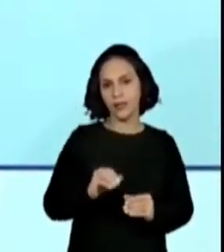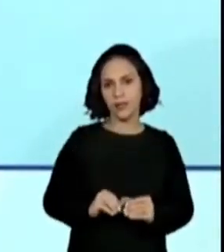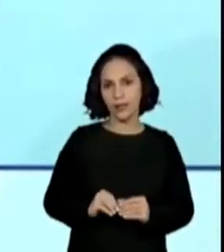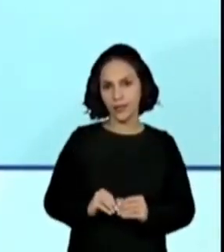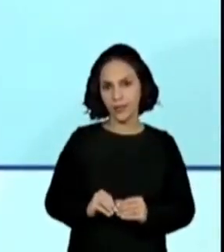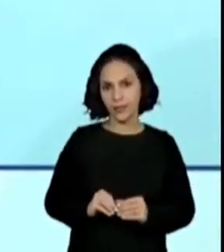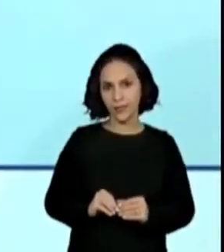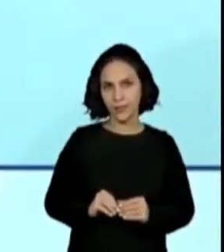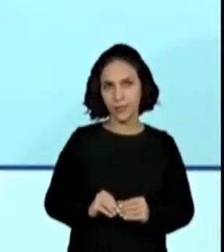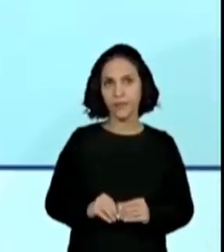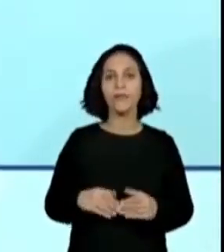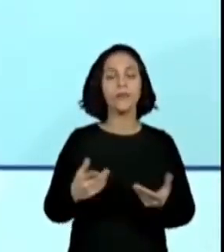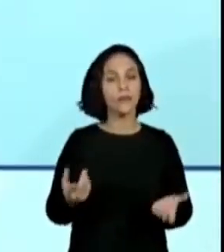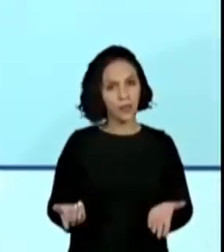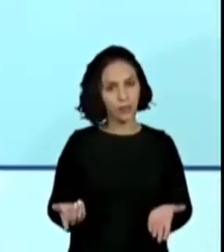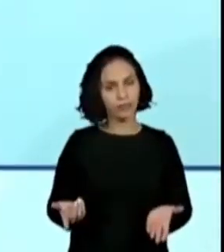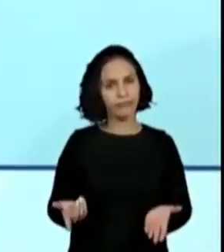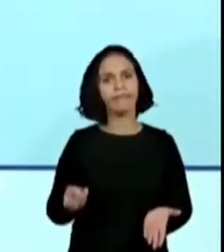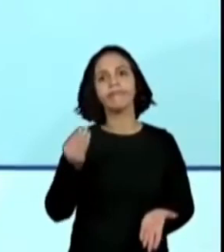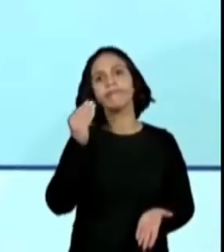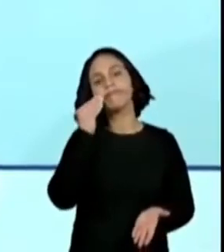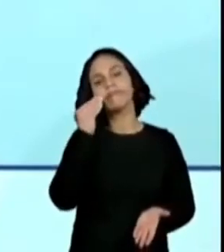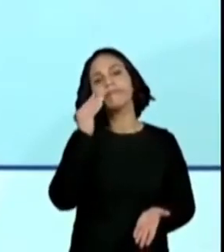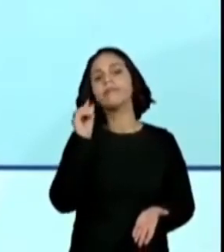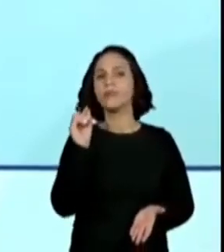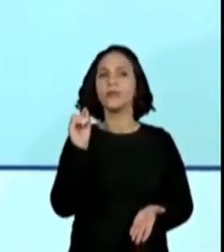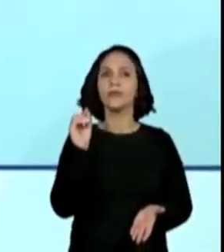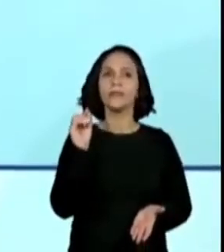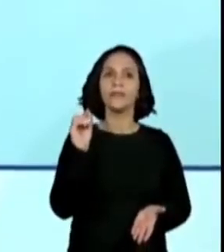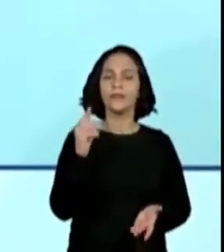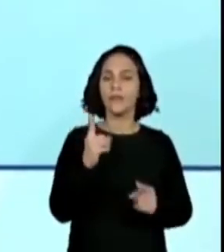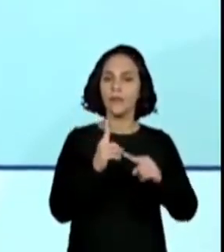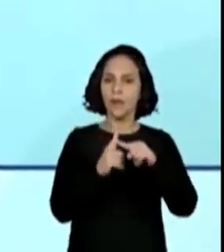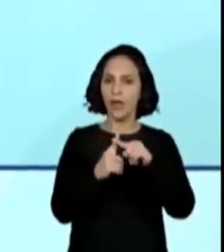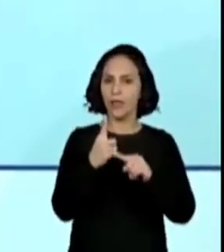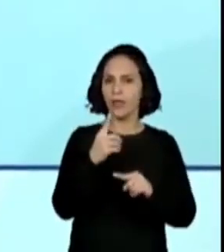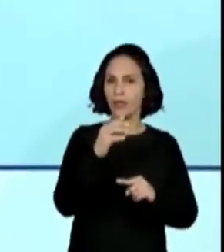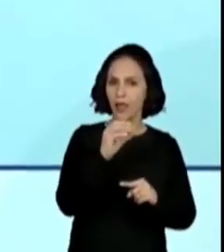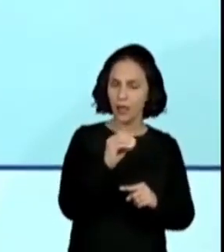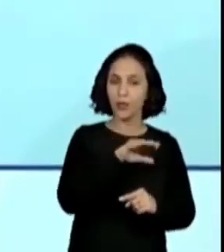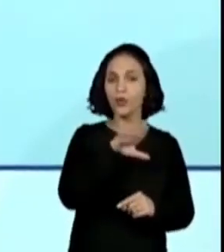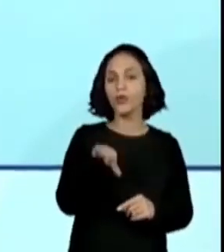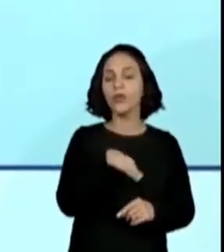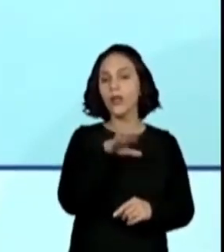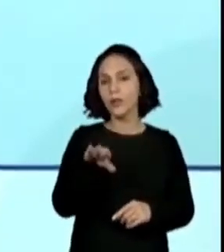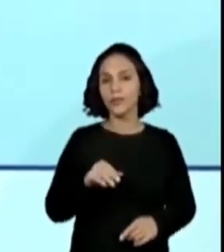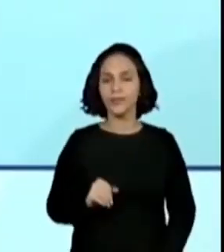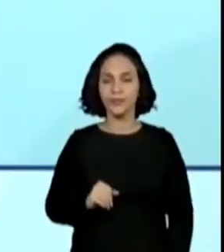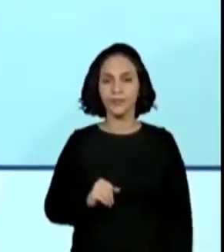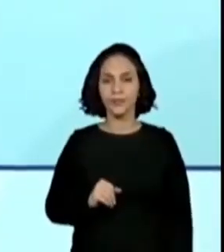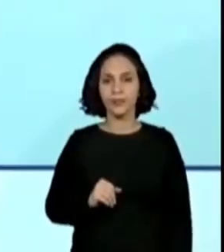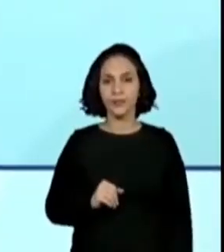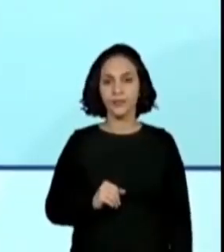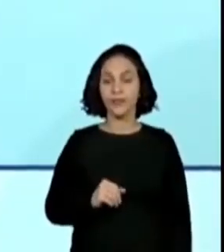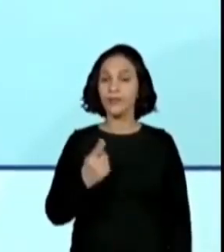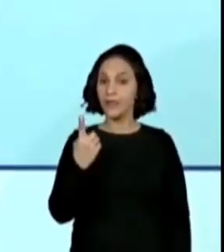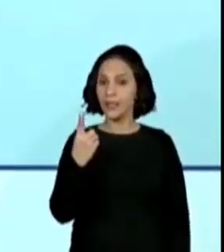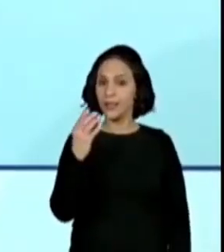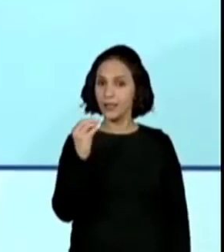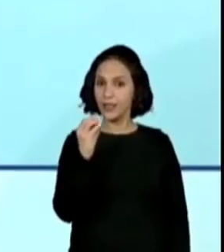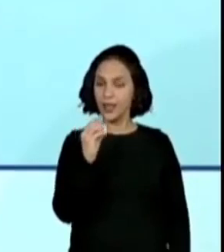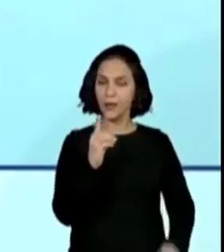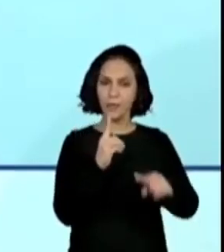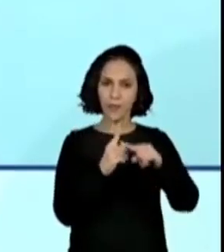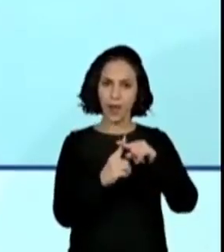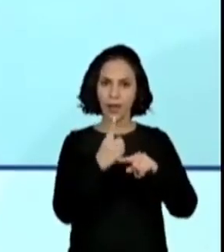10 então mais 10 que dá um total ó vamos lá 100 +